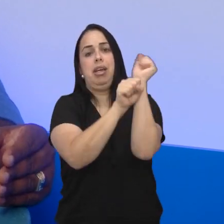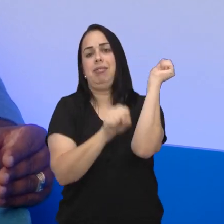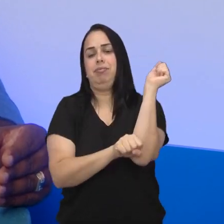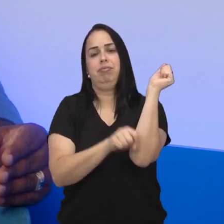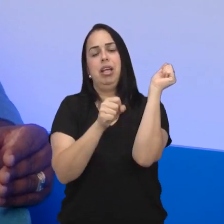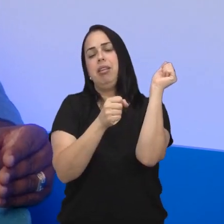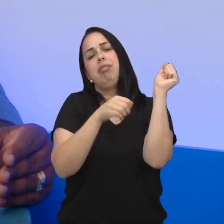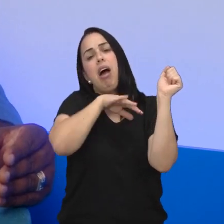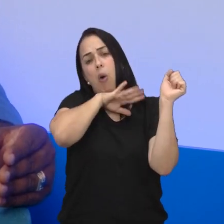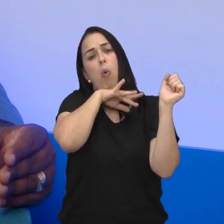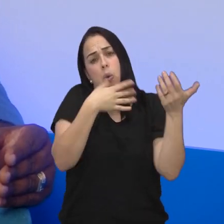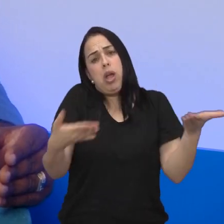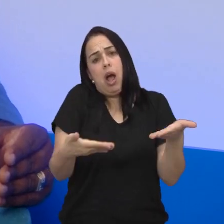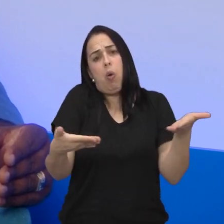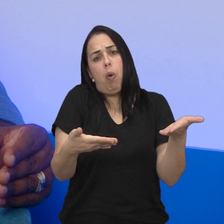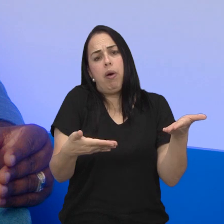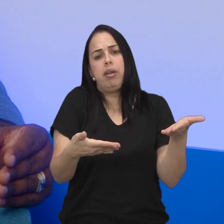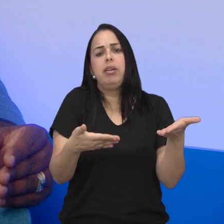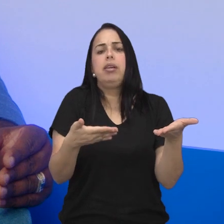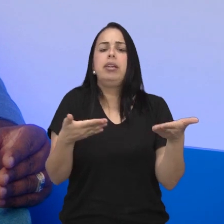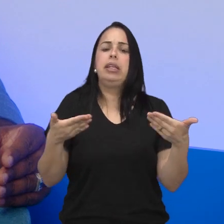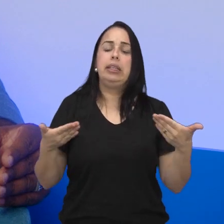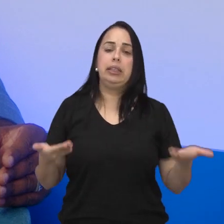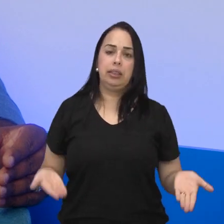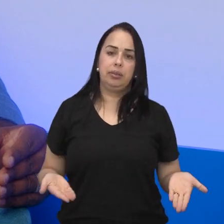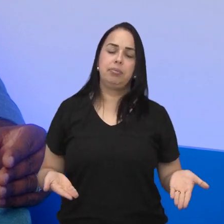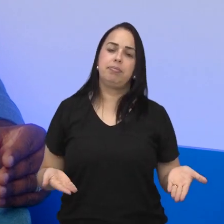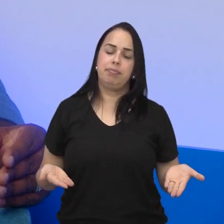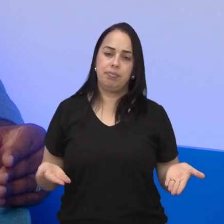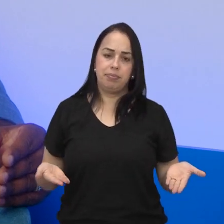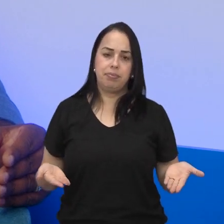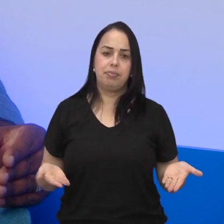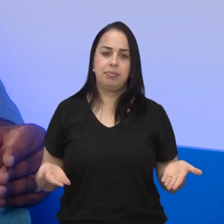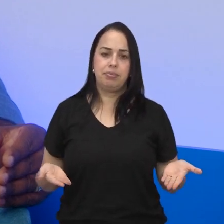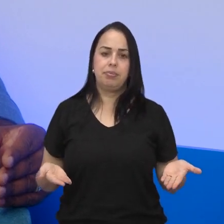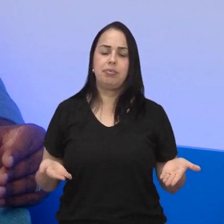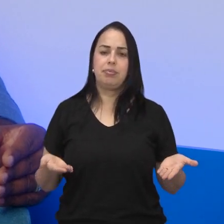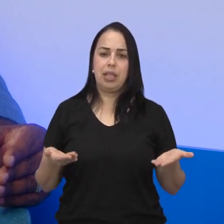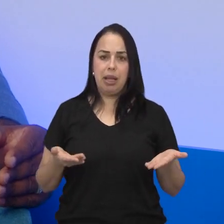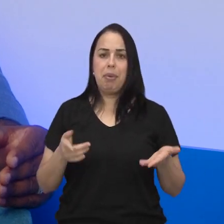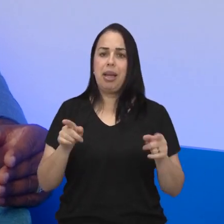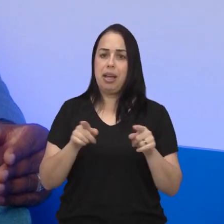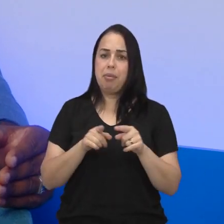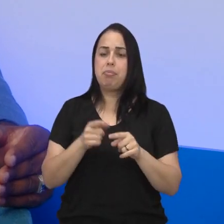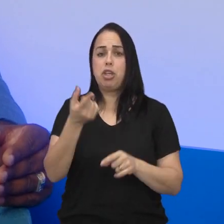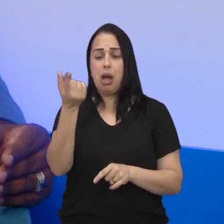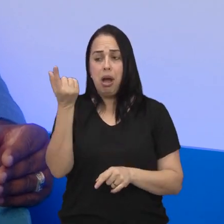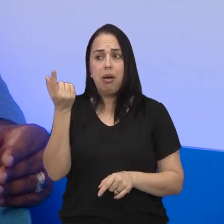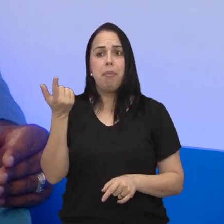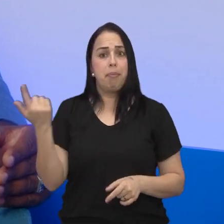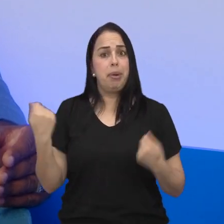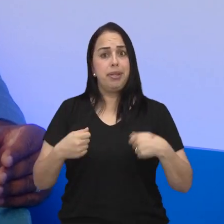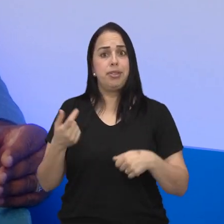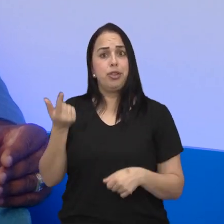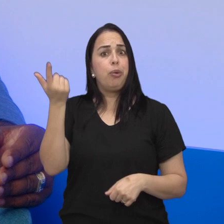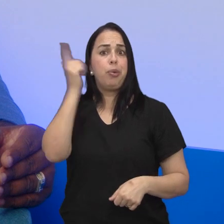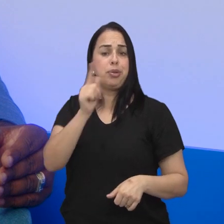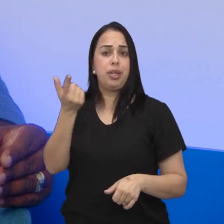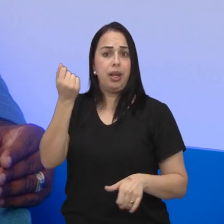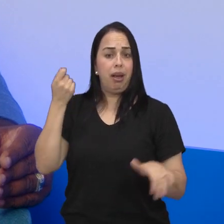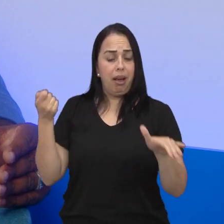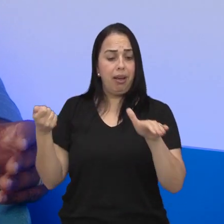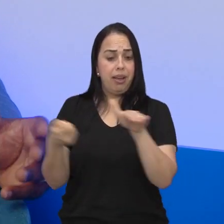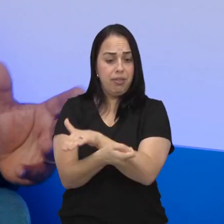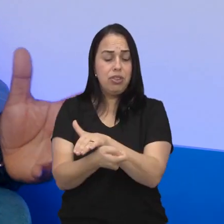não estão prestando um bom serviço, né? Então, é a questão até de aporte financeiro, né? Aporte